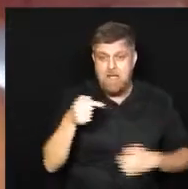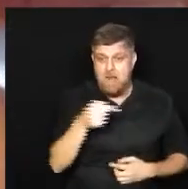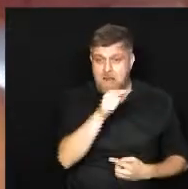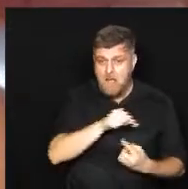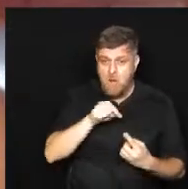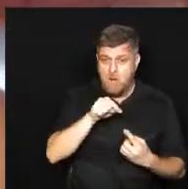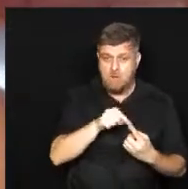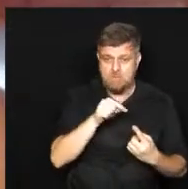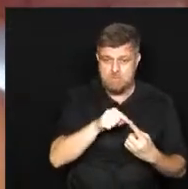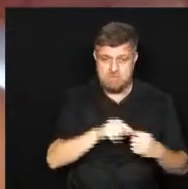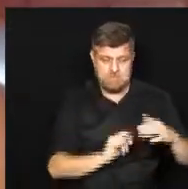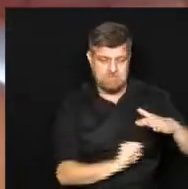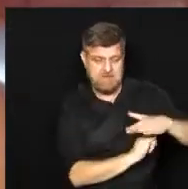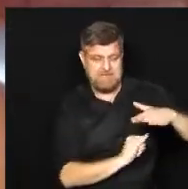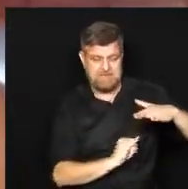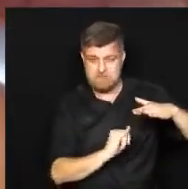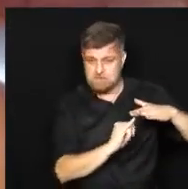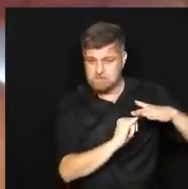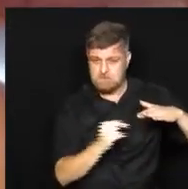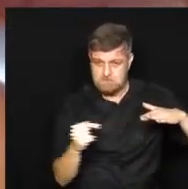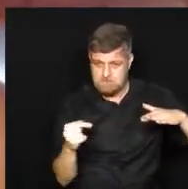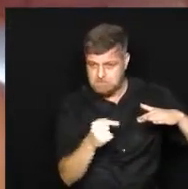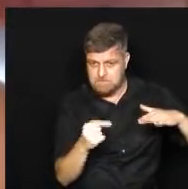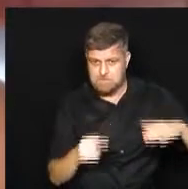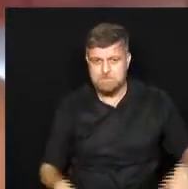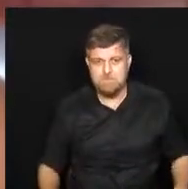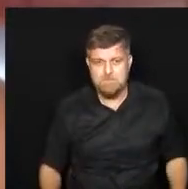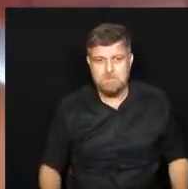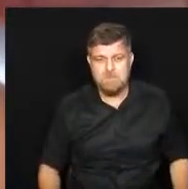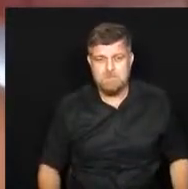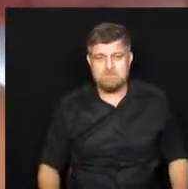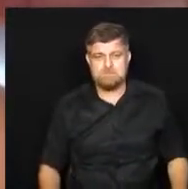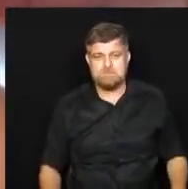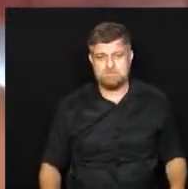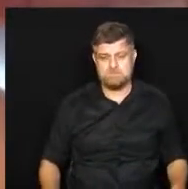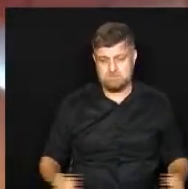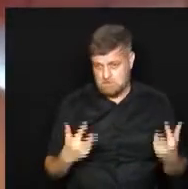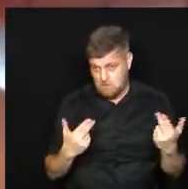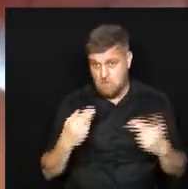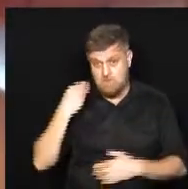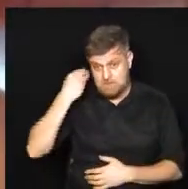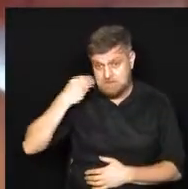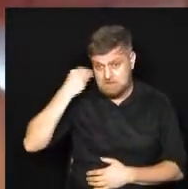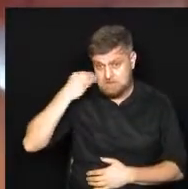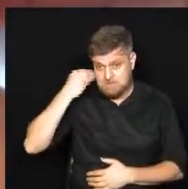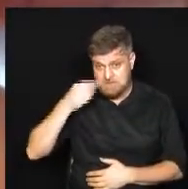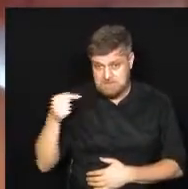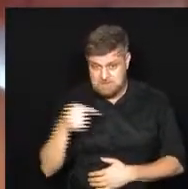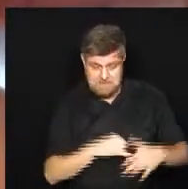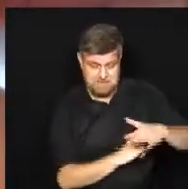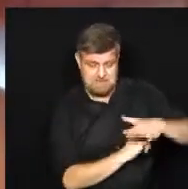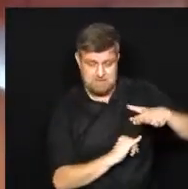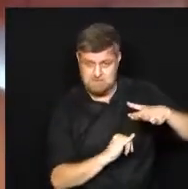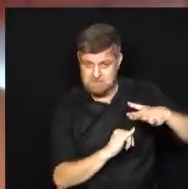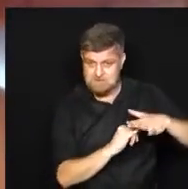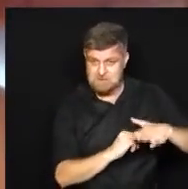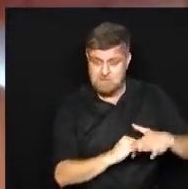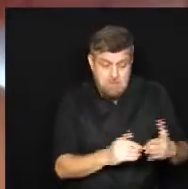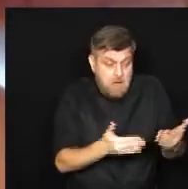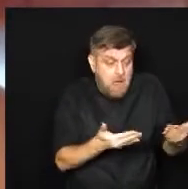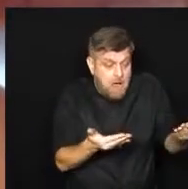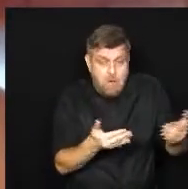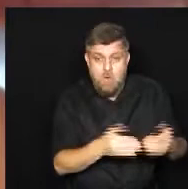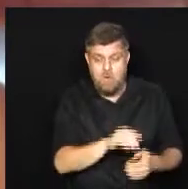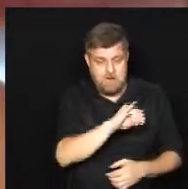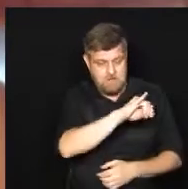desenvolvidos pela essa entidade, o I Agora José. Assim como essa experiência do I Agora José, nós temos várias outras experiências